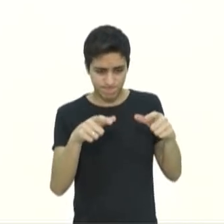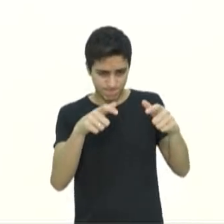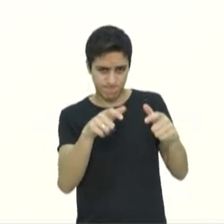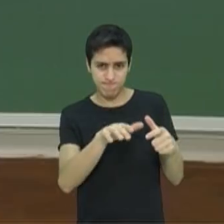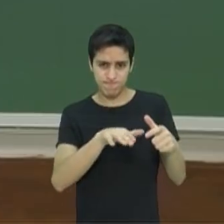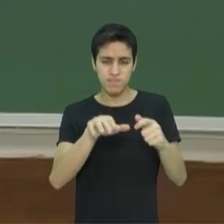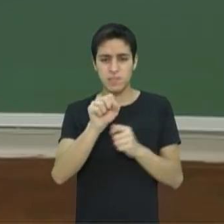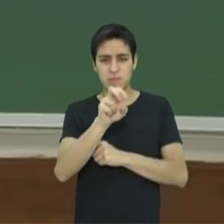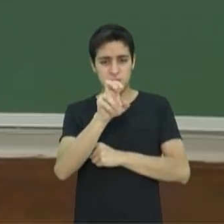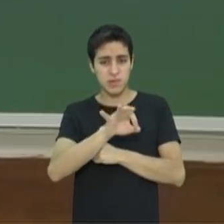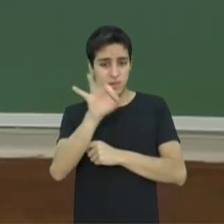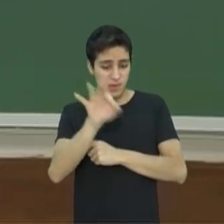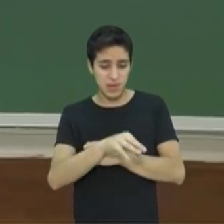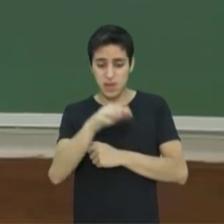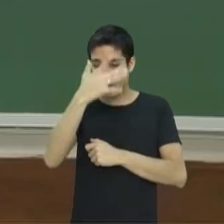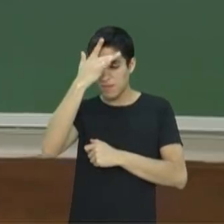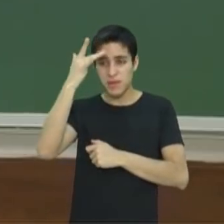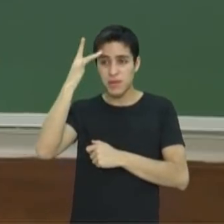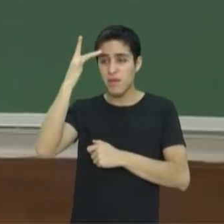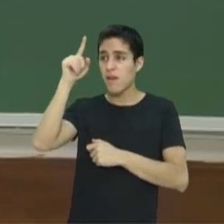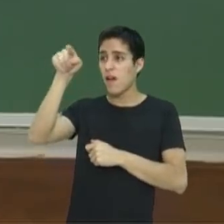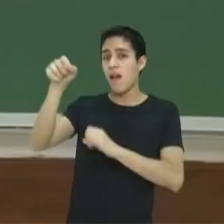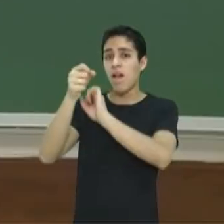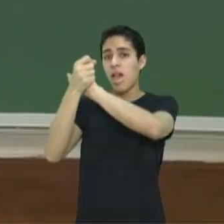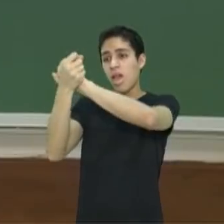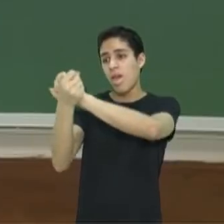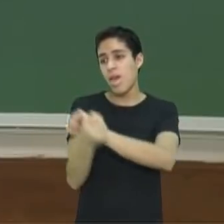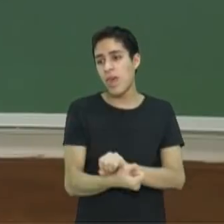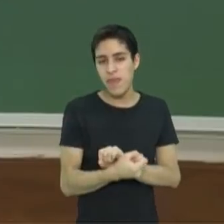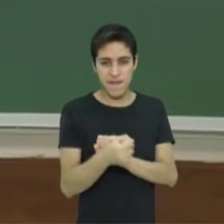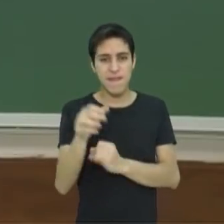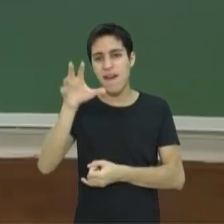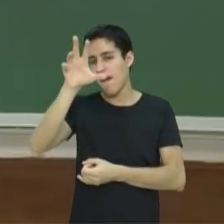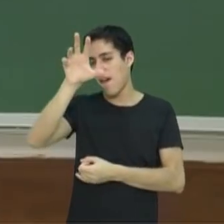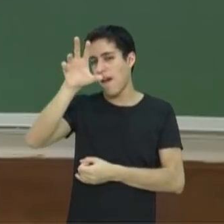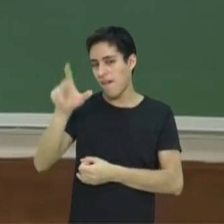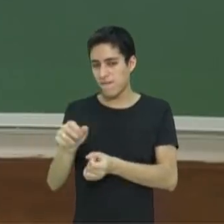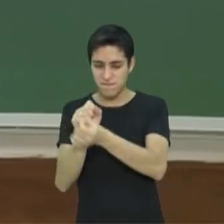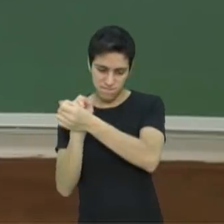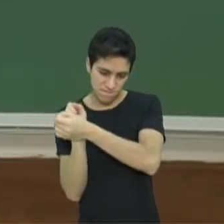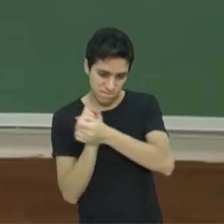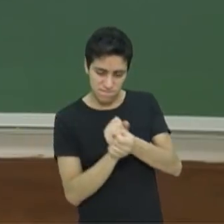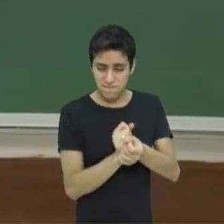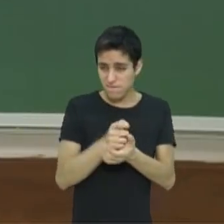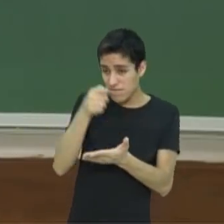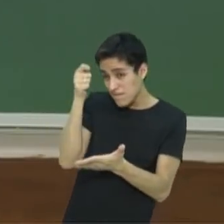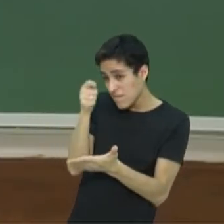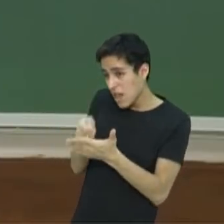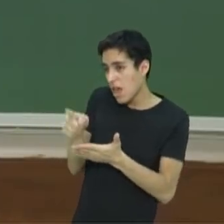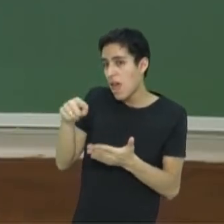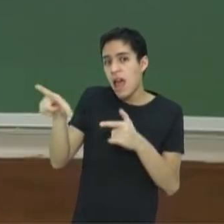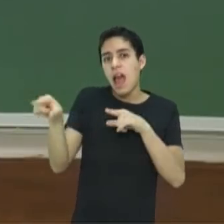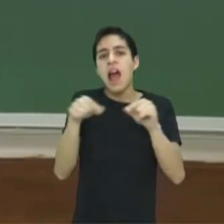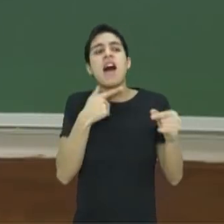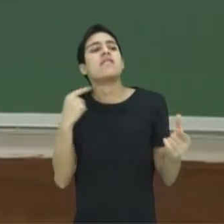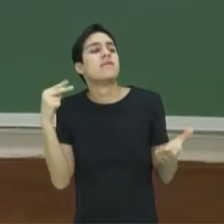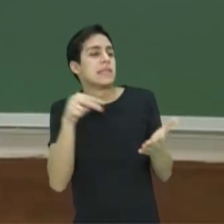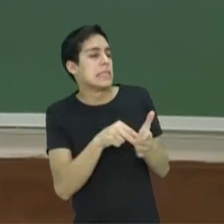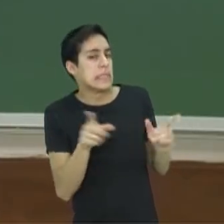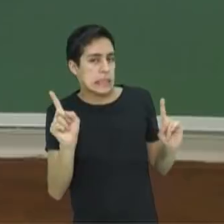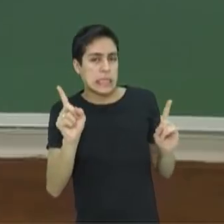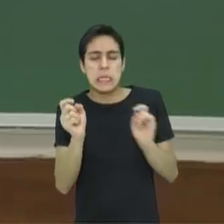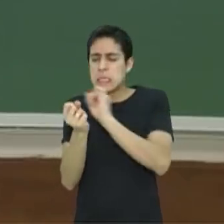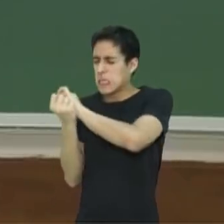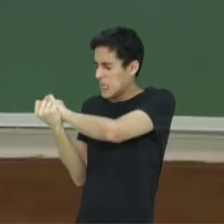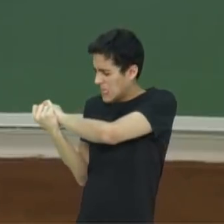85% de africanos que foram trazidos à força para lá, que não escolheram sair de seu continente e irem até a